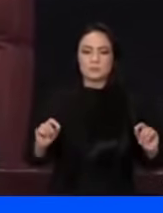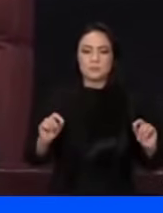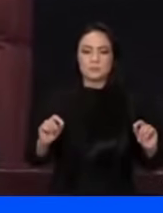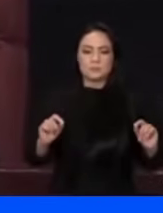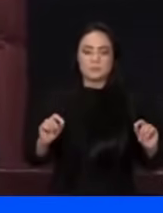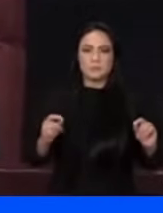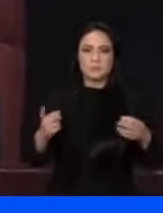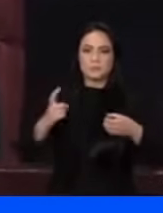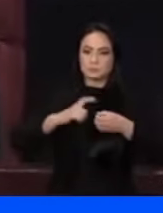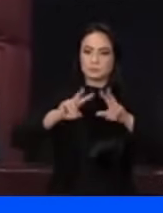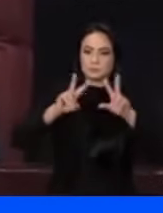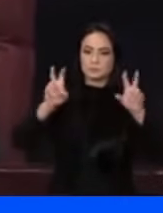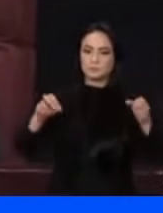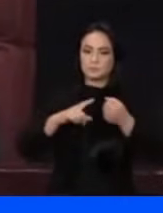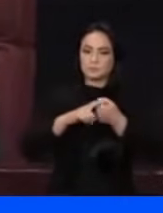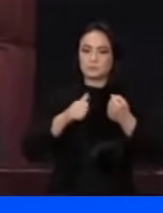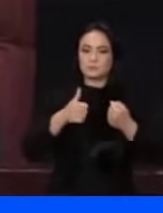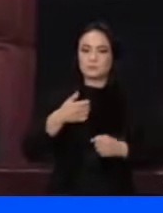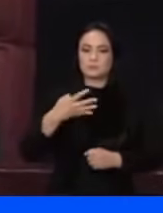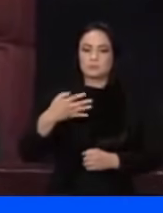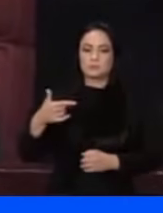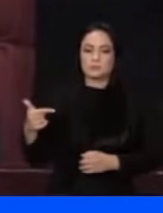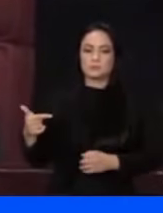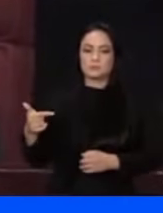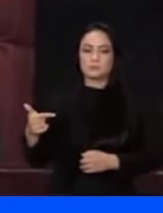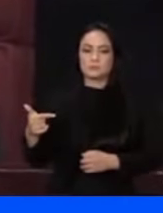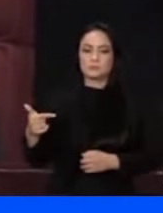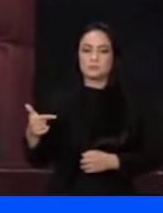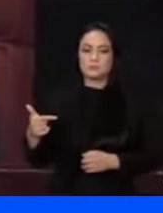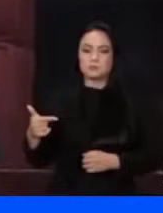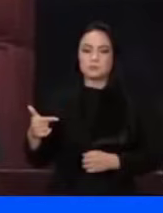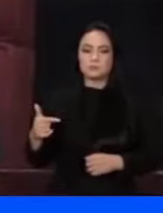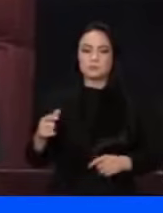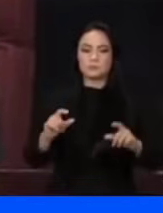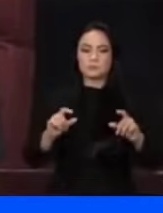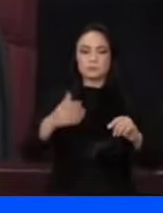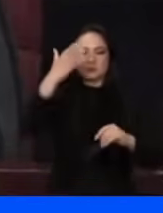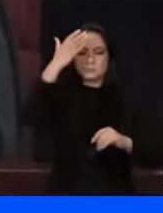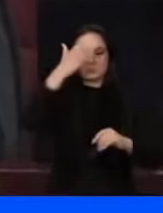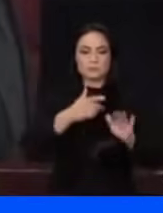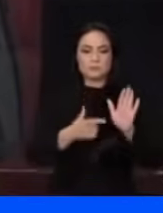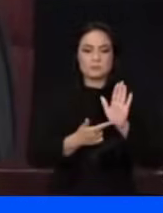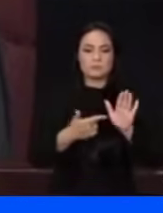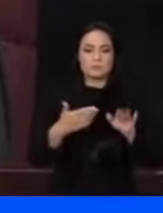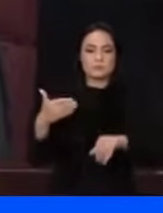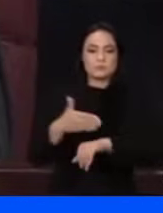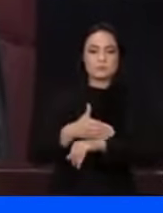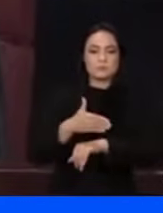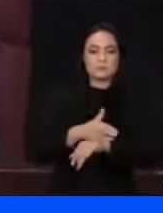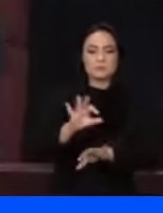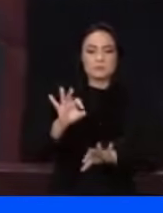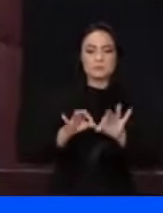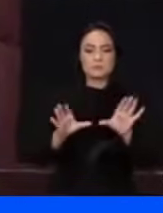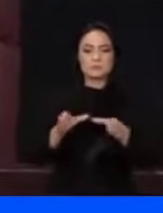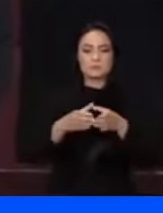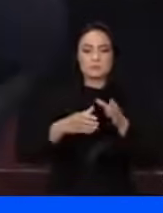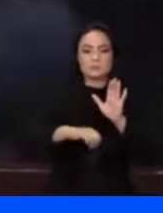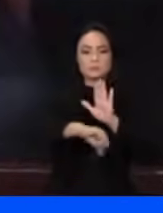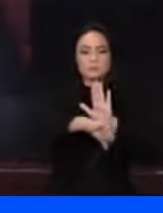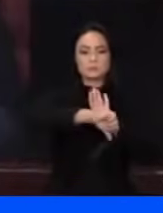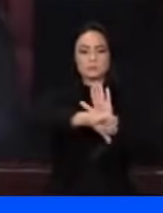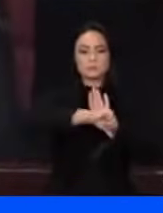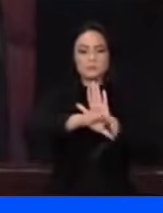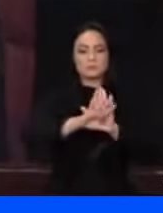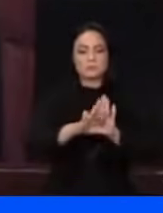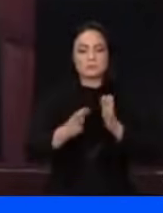aqui o assunto do artigo 142, os indícios apontam que os integrantes dessa organização criminosa